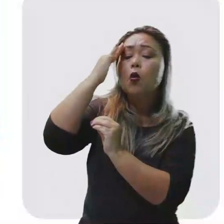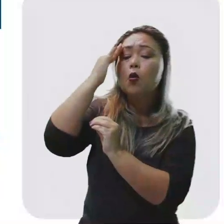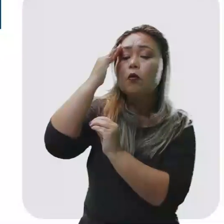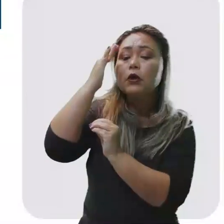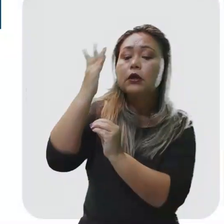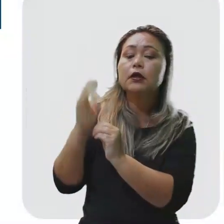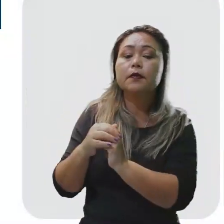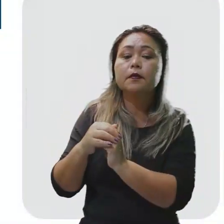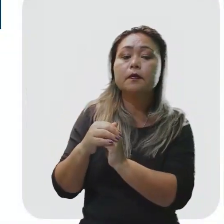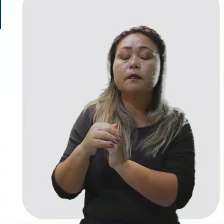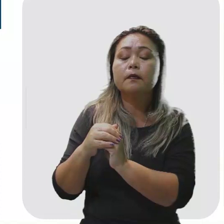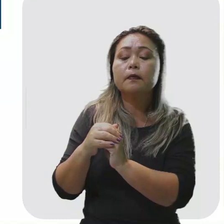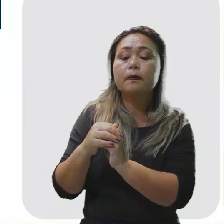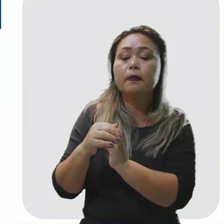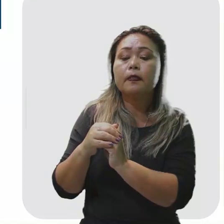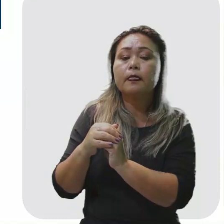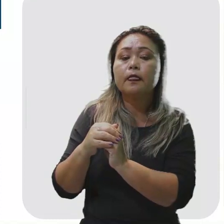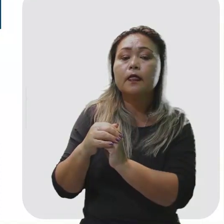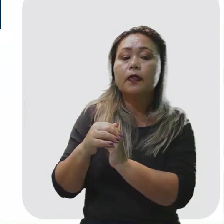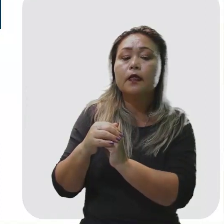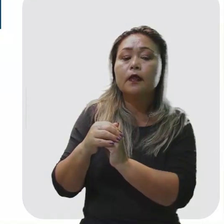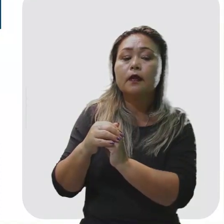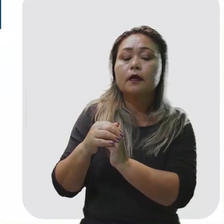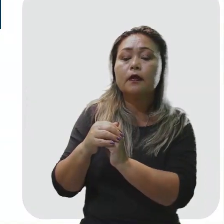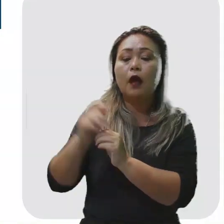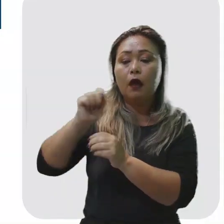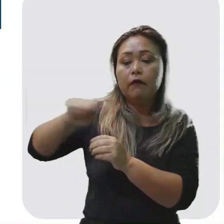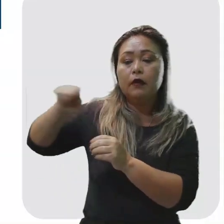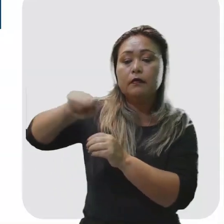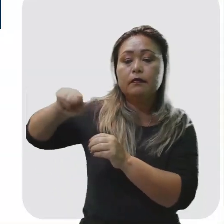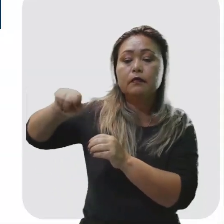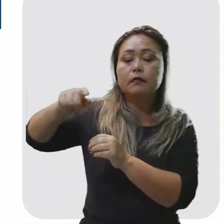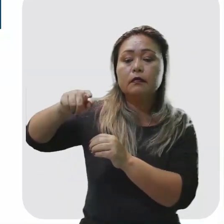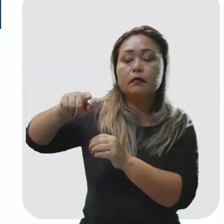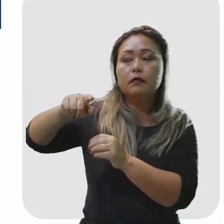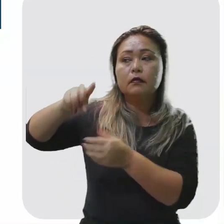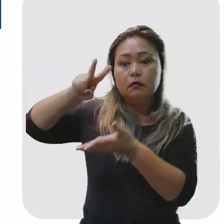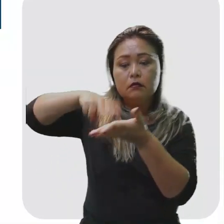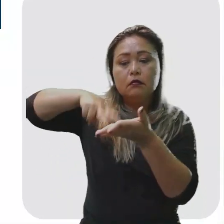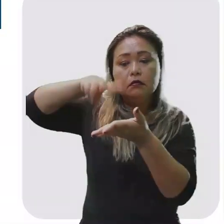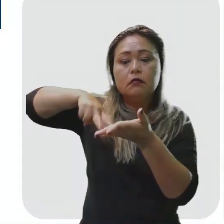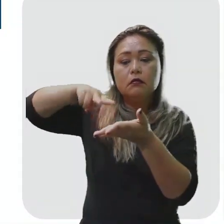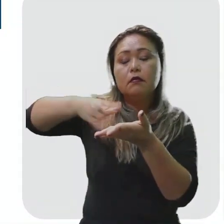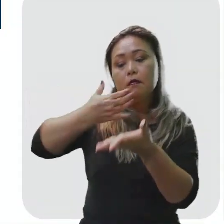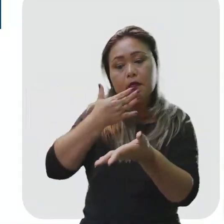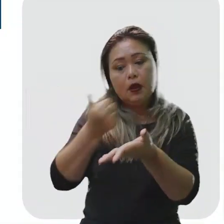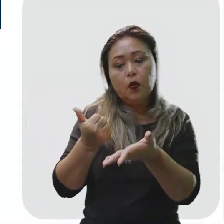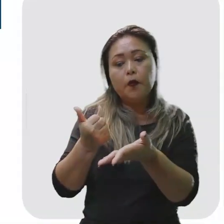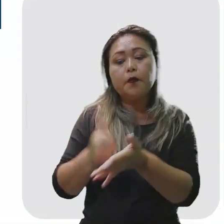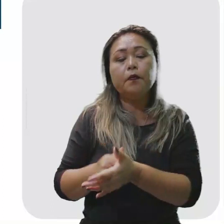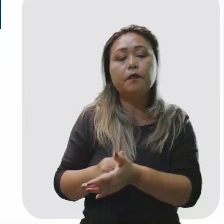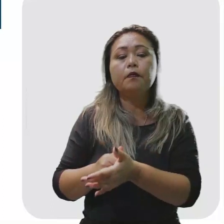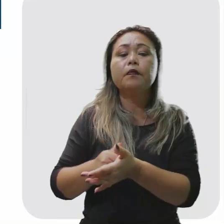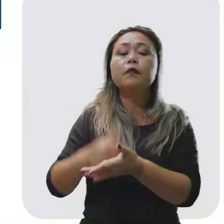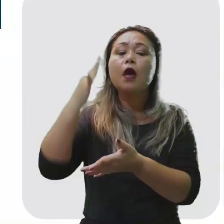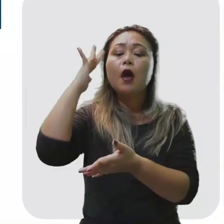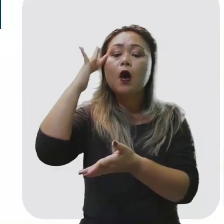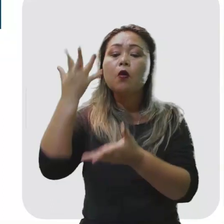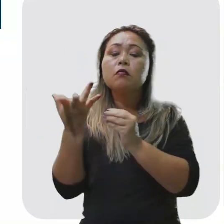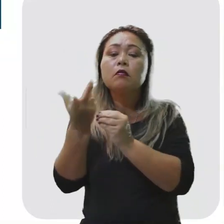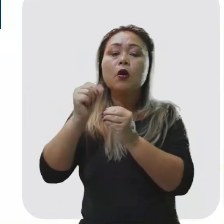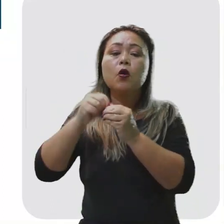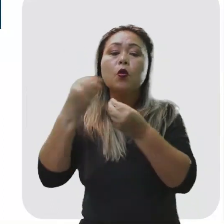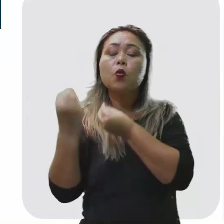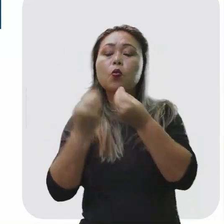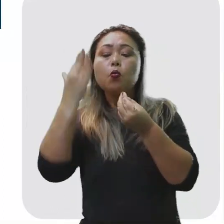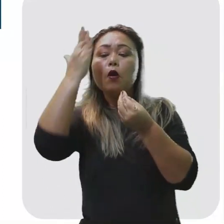compreender. Deixa eu pegar a canetinha para eu grifar para vocês, para a leitura ficar melhor. Compreender a arte